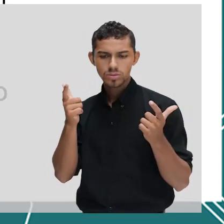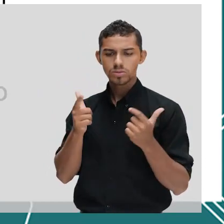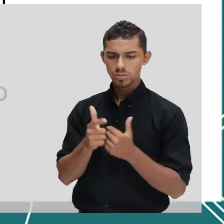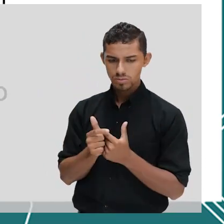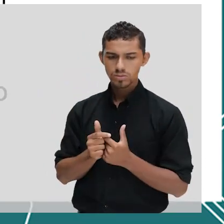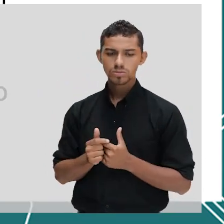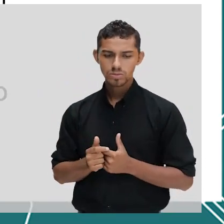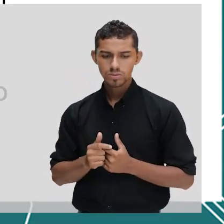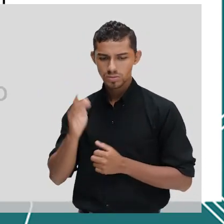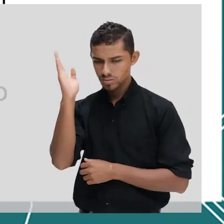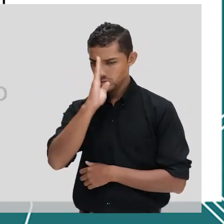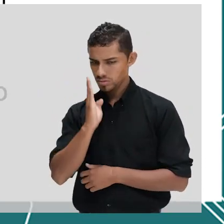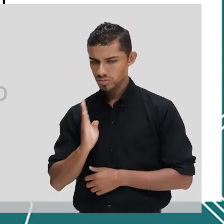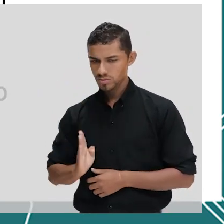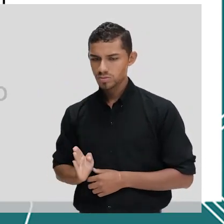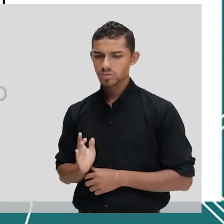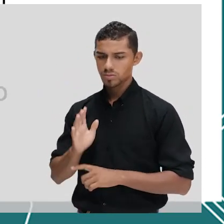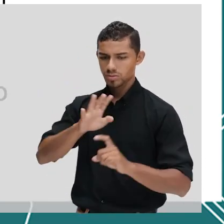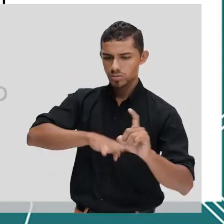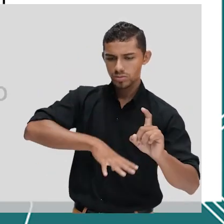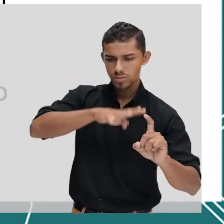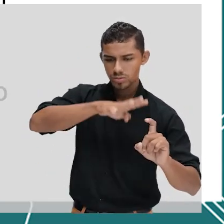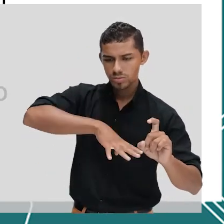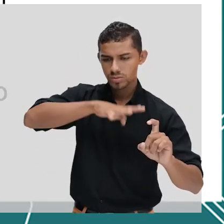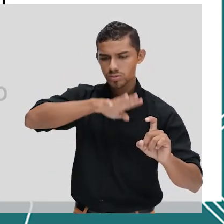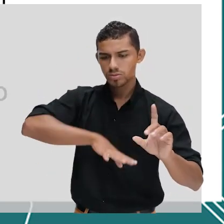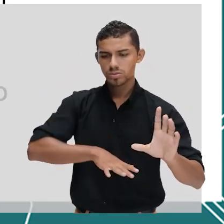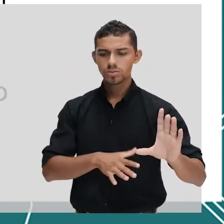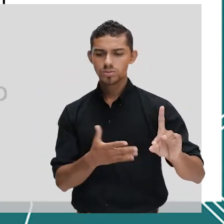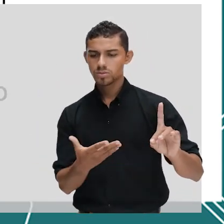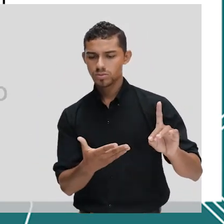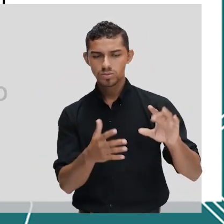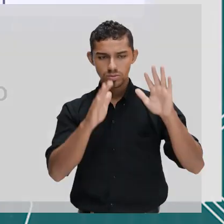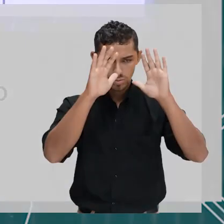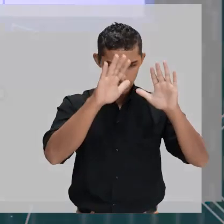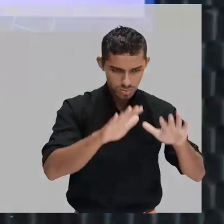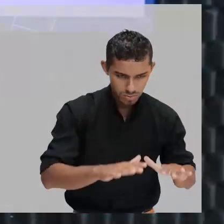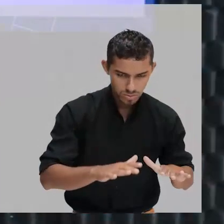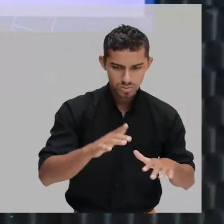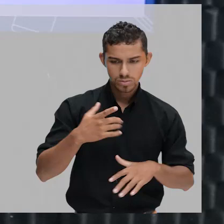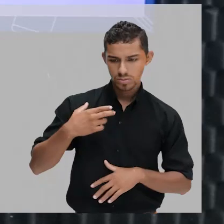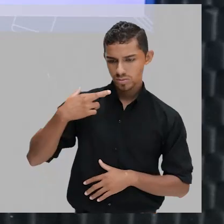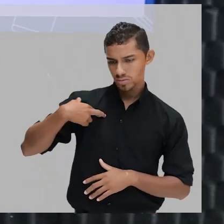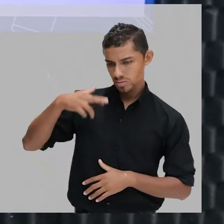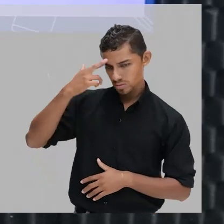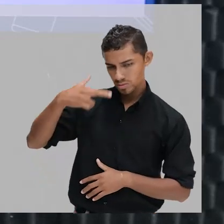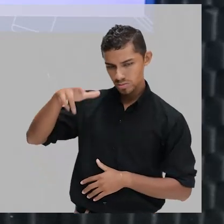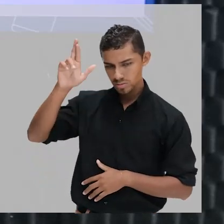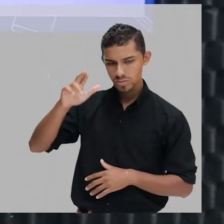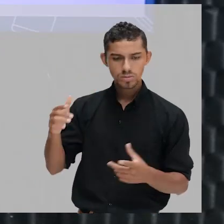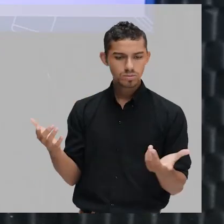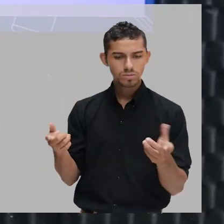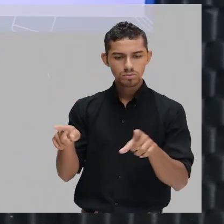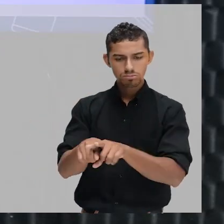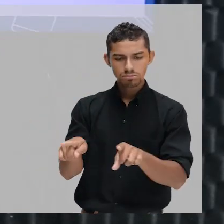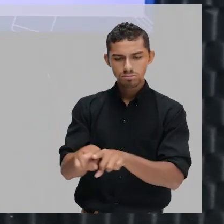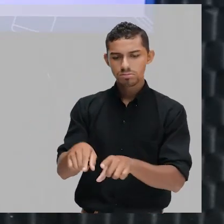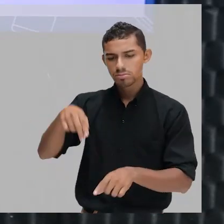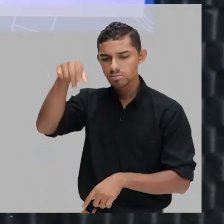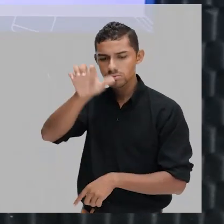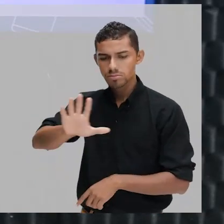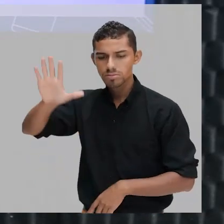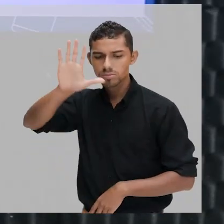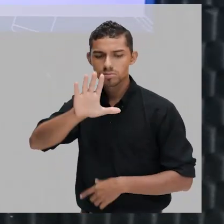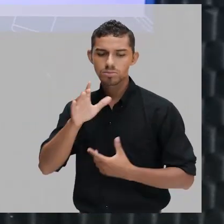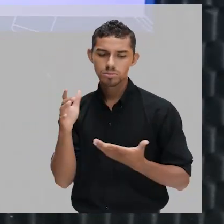No Brasil, virou um instrumento de doutrinação religiosa na forma de esculturas. No Nordeste, se consolidou na forma dos mamulengos.